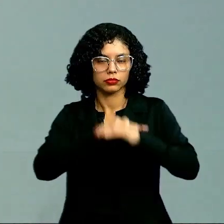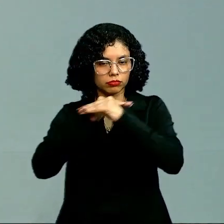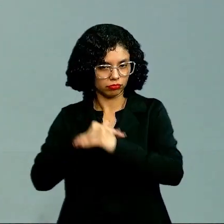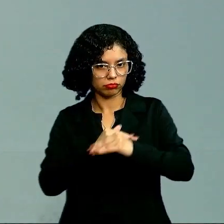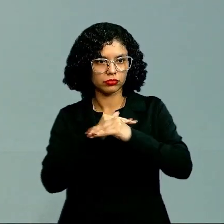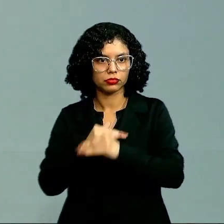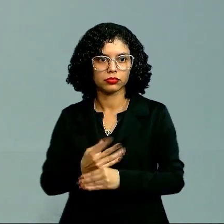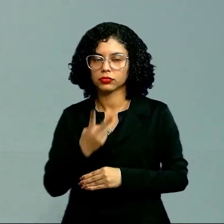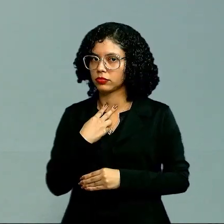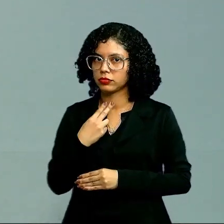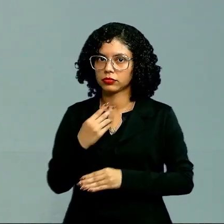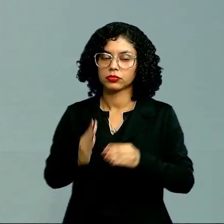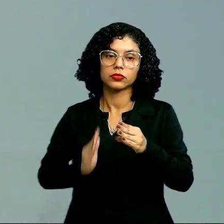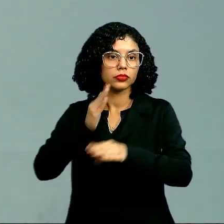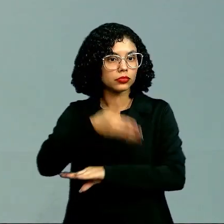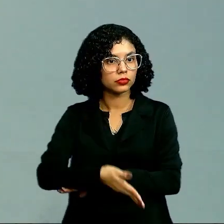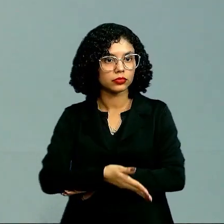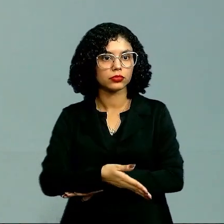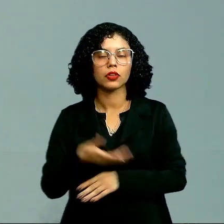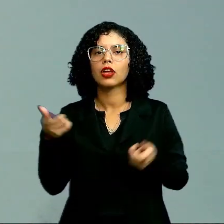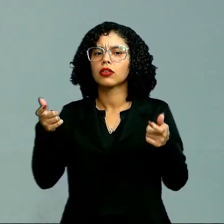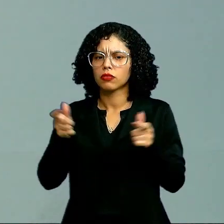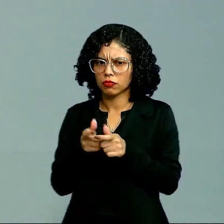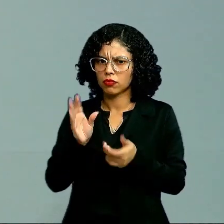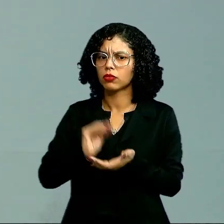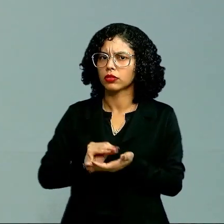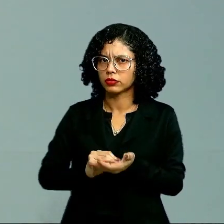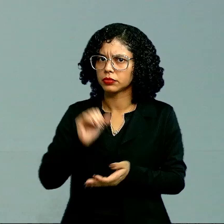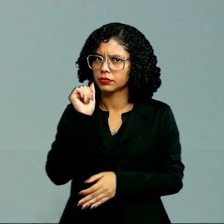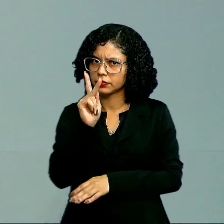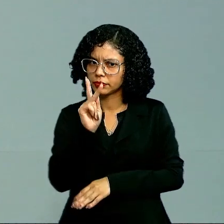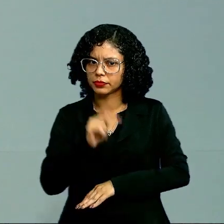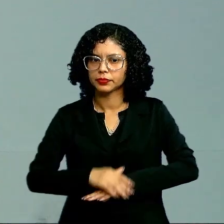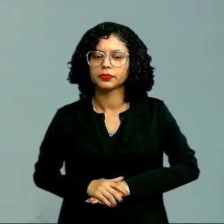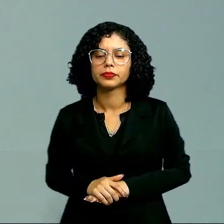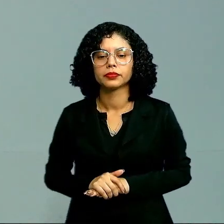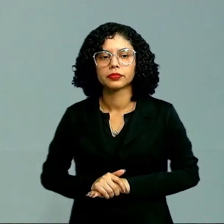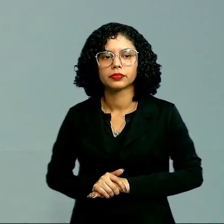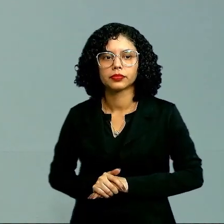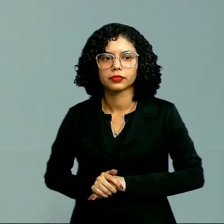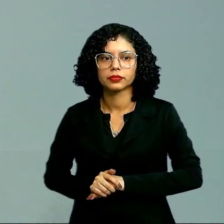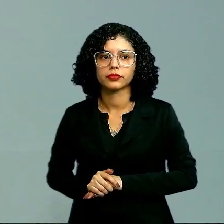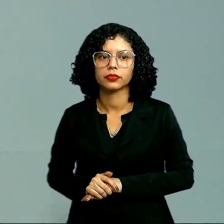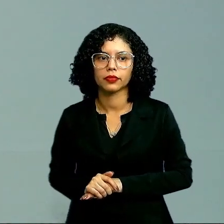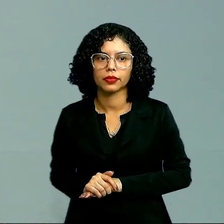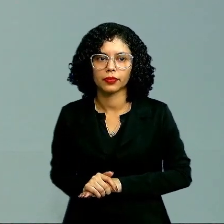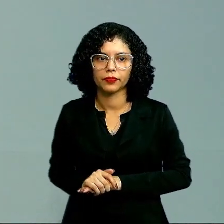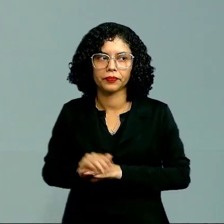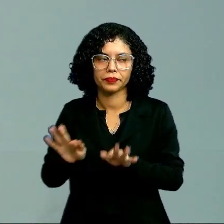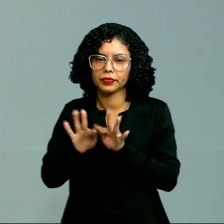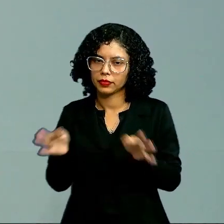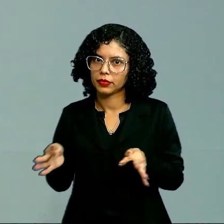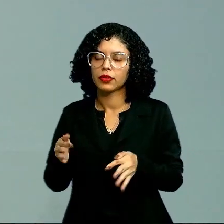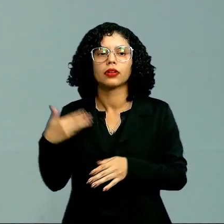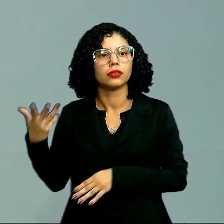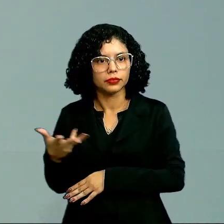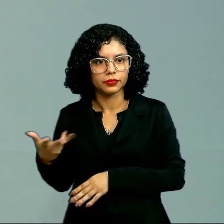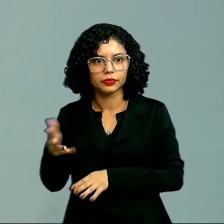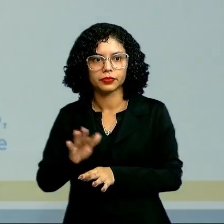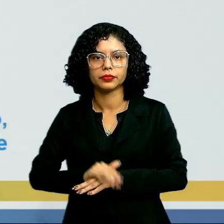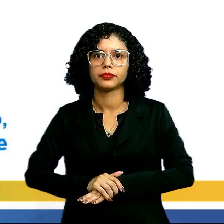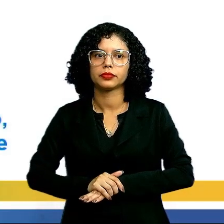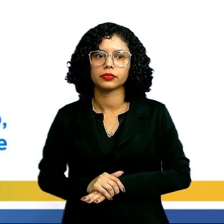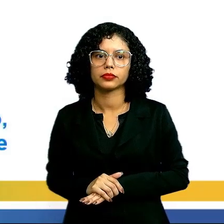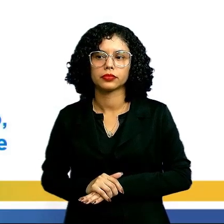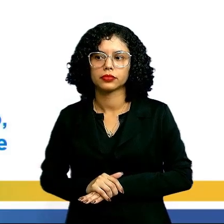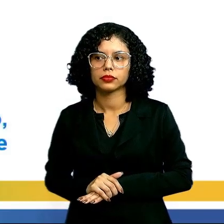igualdade. Não pode ultrapassar e nem pode faltar. Tudo bem? A questão era só isso. É uma coisa bem básica e bem